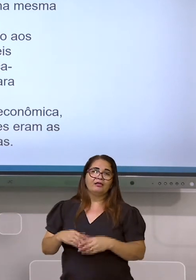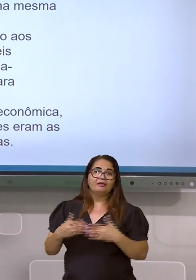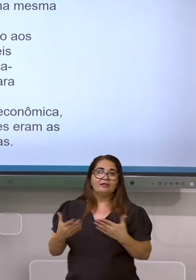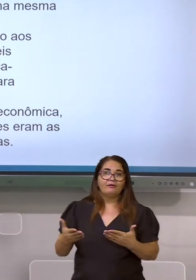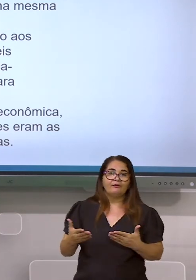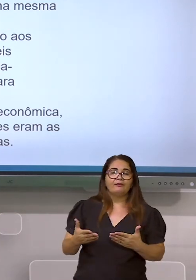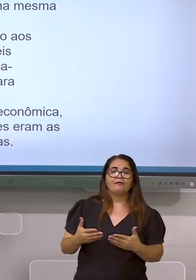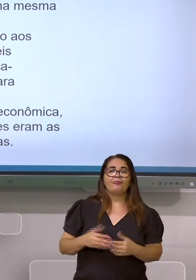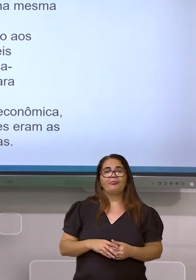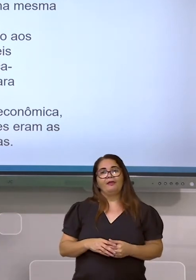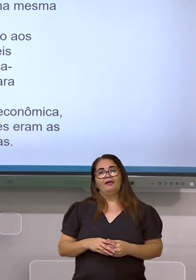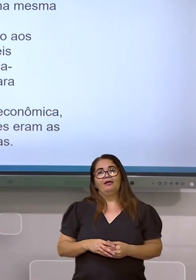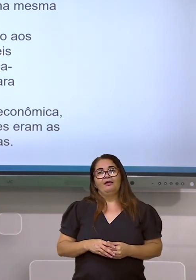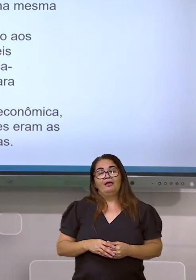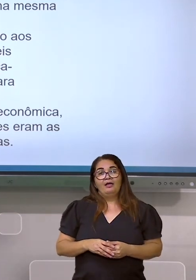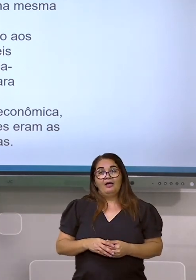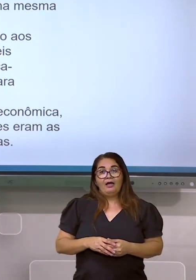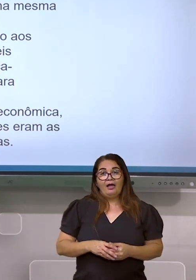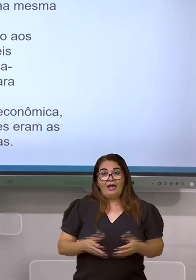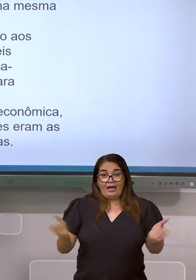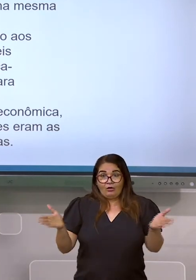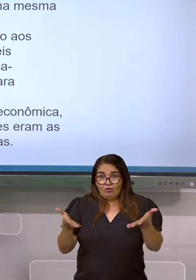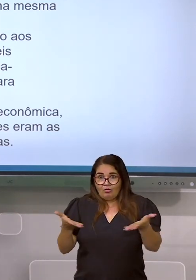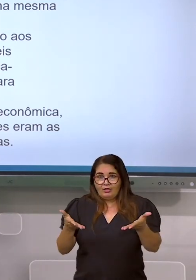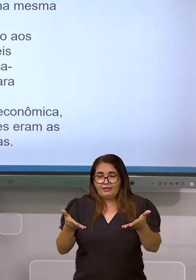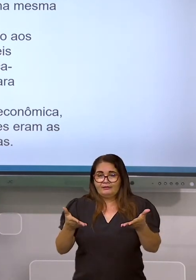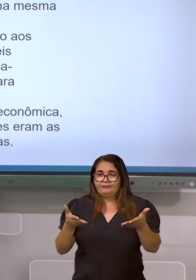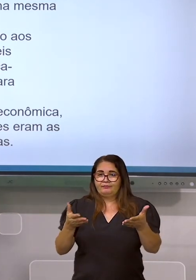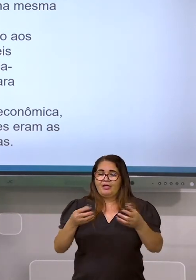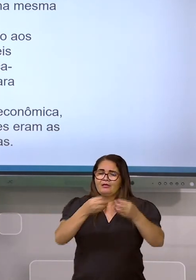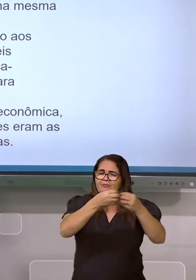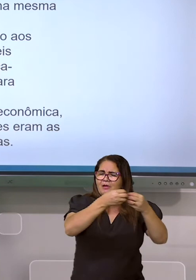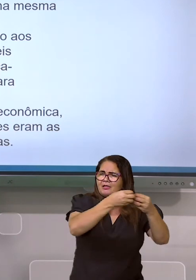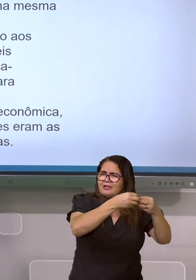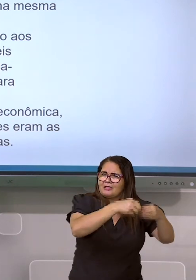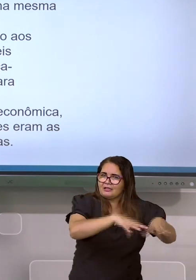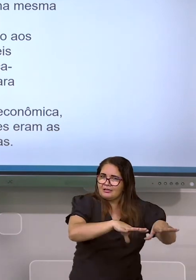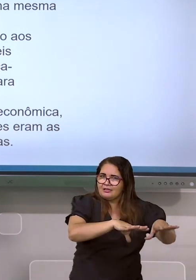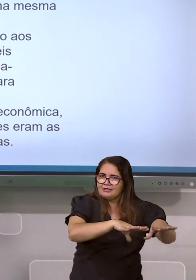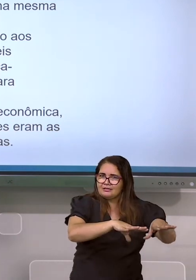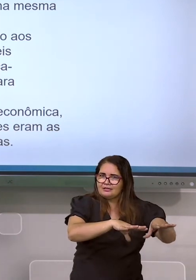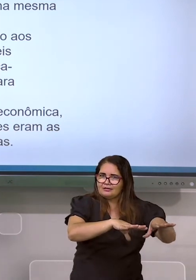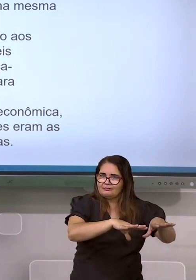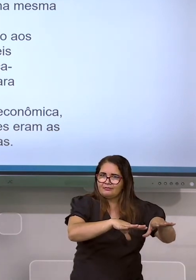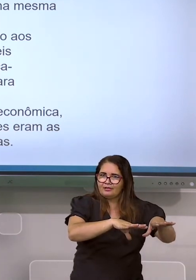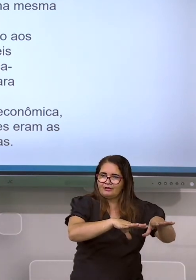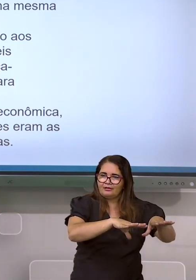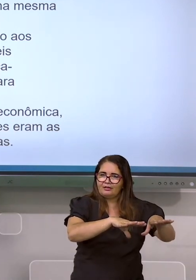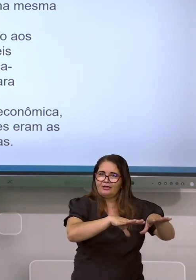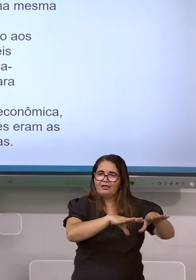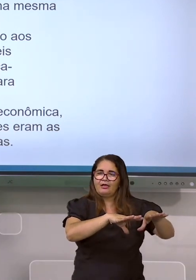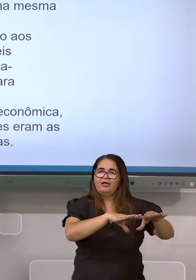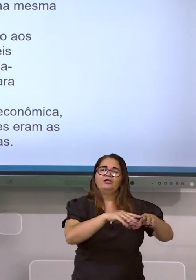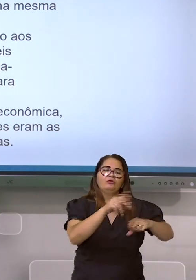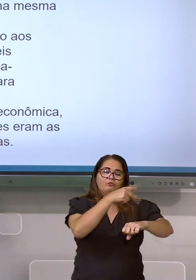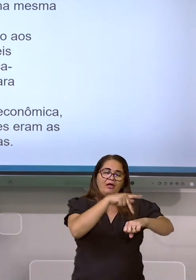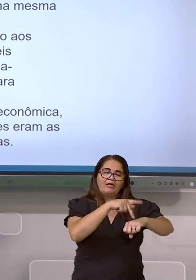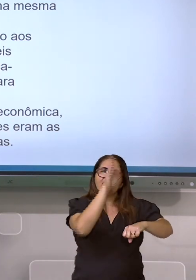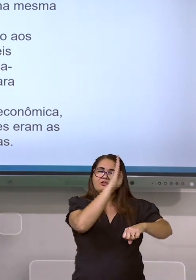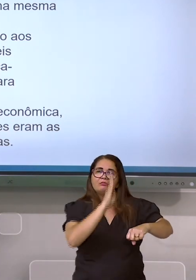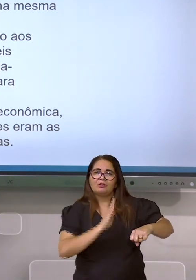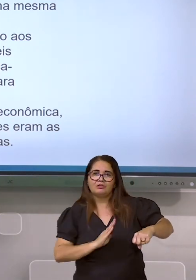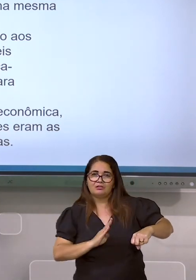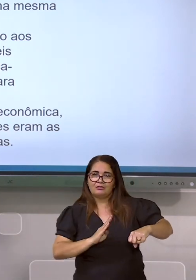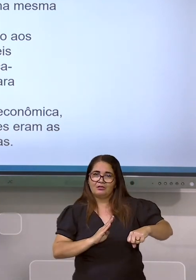demitidas. Foi o que eu acabei de falar, que nessa crise foram as que mais perderam o emprego, foram as primeiras